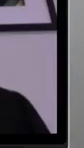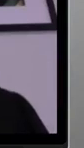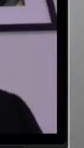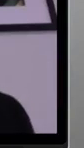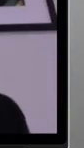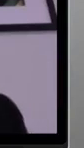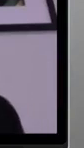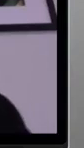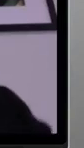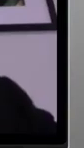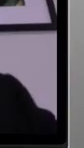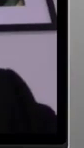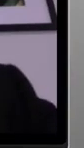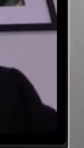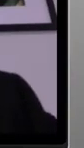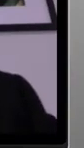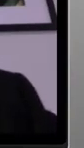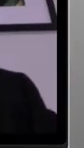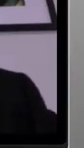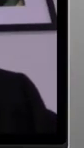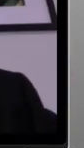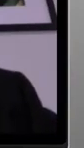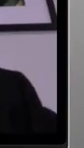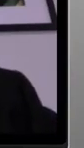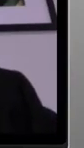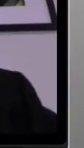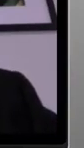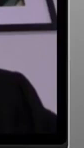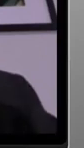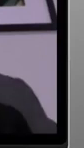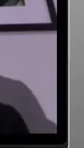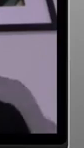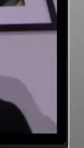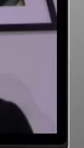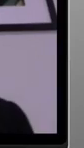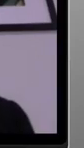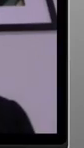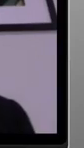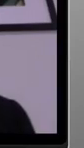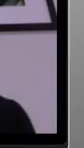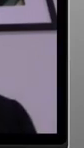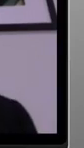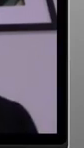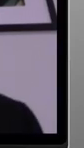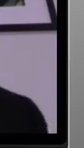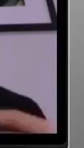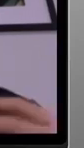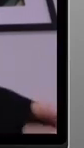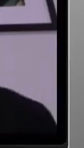Eu quero, com muita satisfação aqui, no presidente, dizer do café da manhã que tomei com o presidente Bolsonaro hoje, e o presidente muito